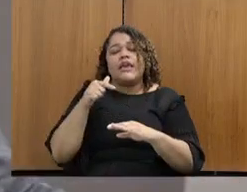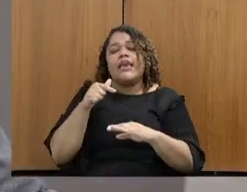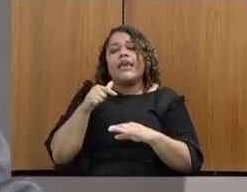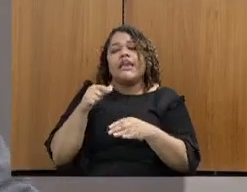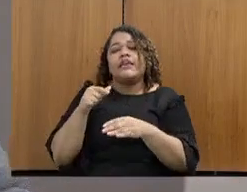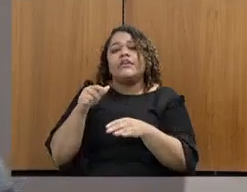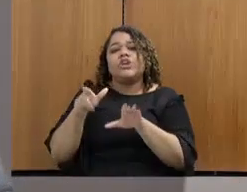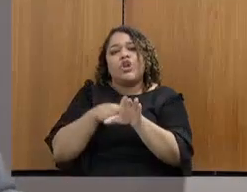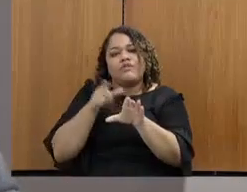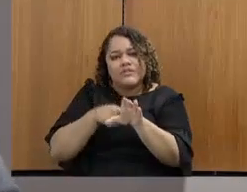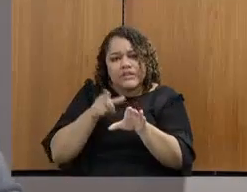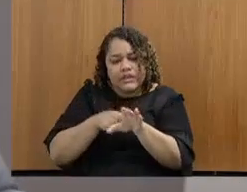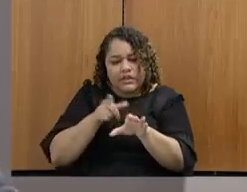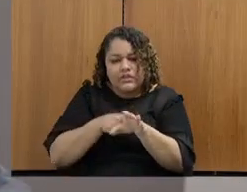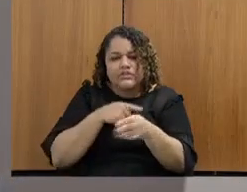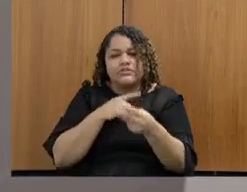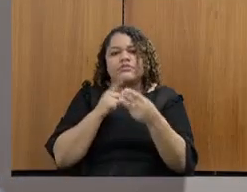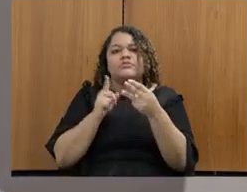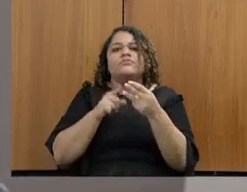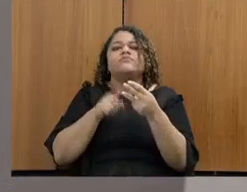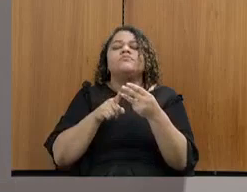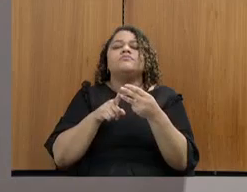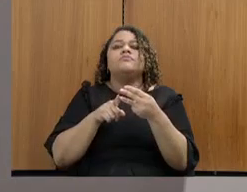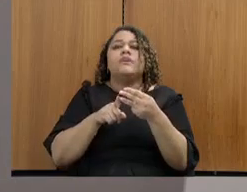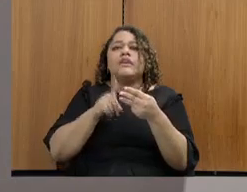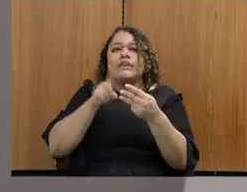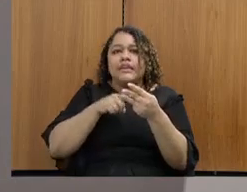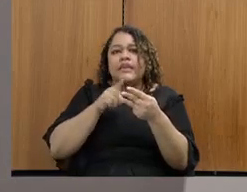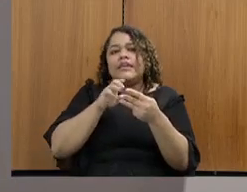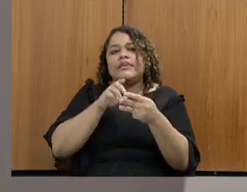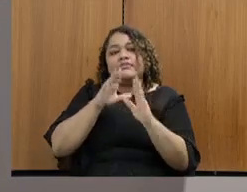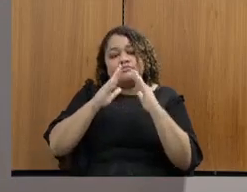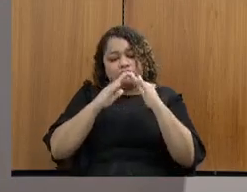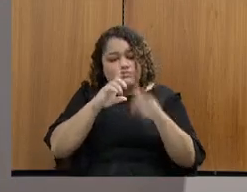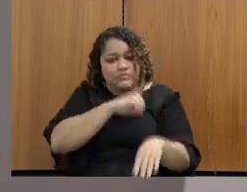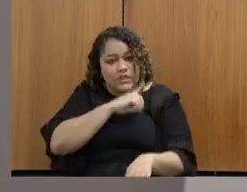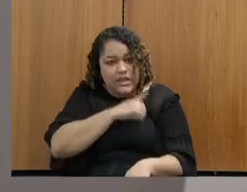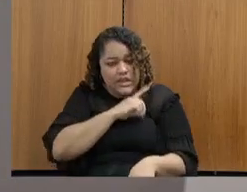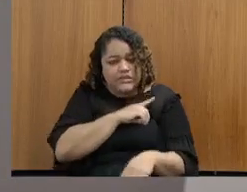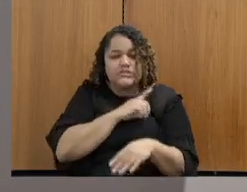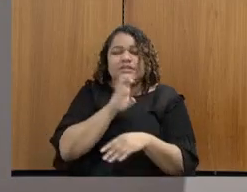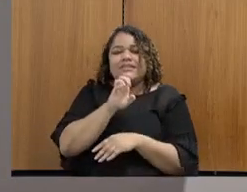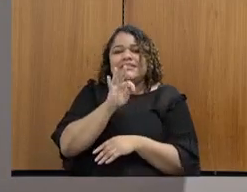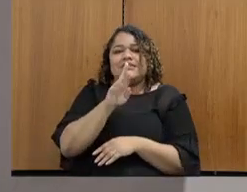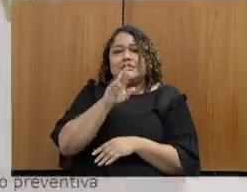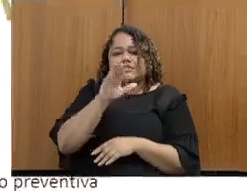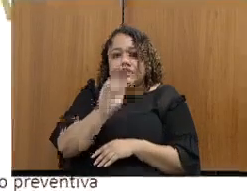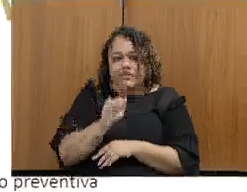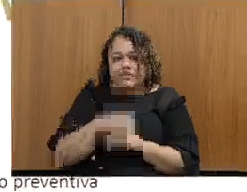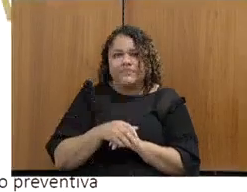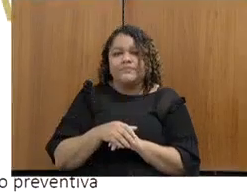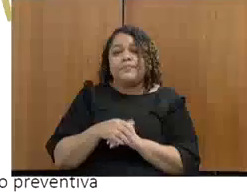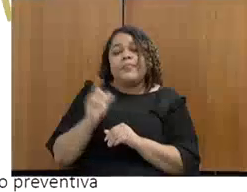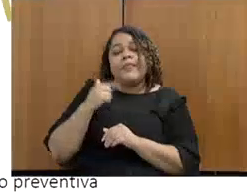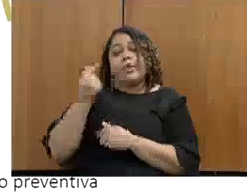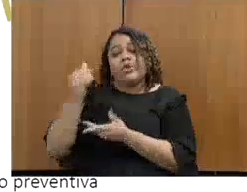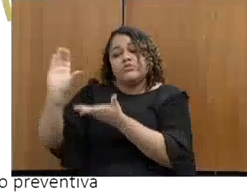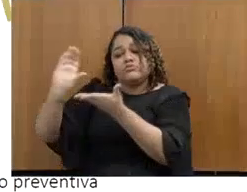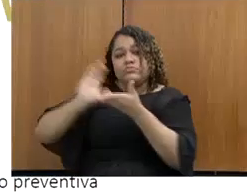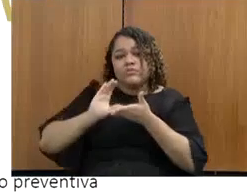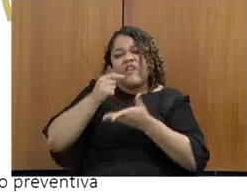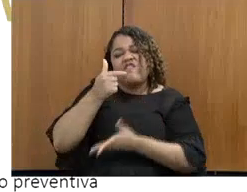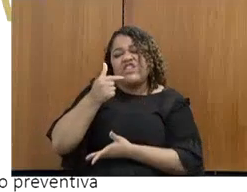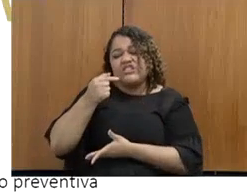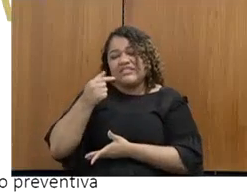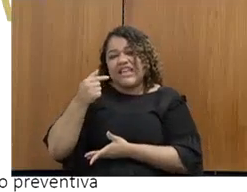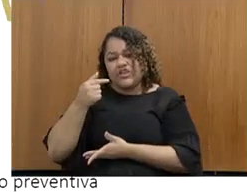Como eu disse há pouco né Nós é tivemos o aporte de 27 milhões de reais é